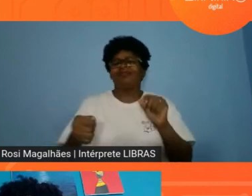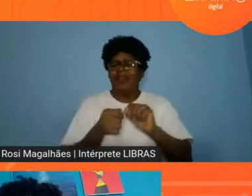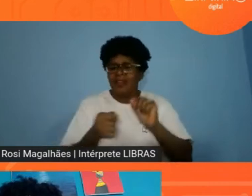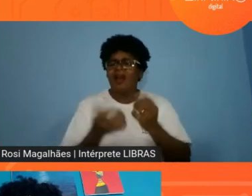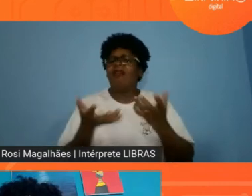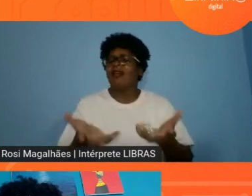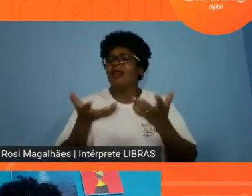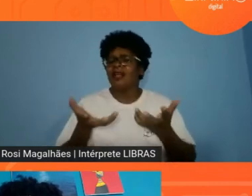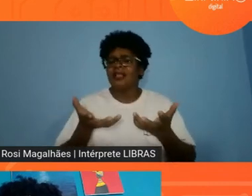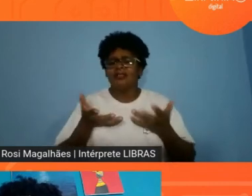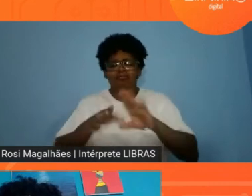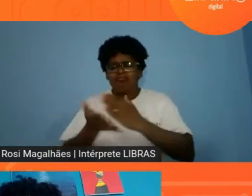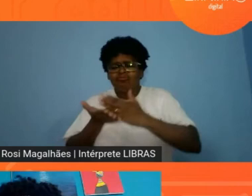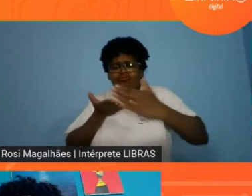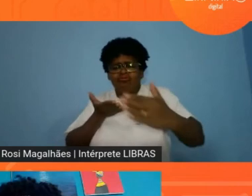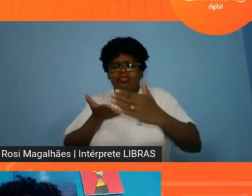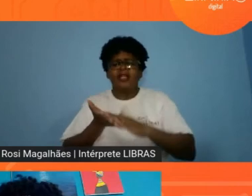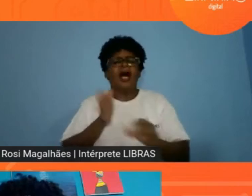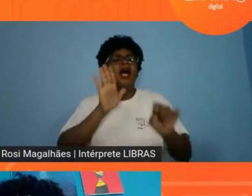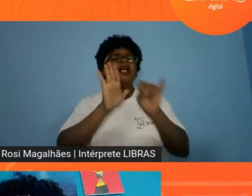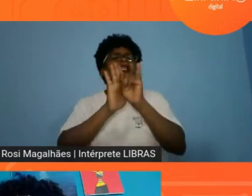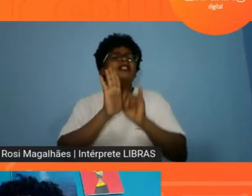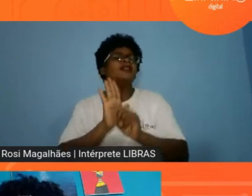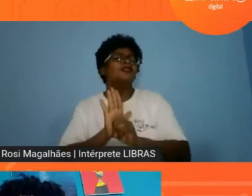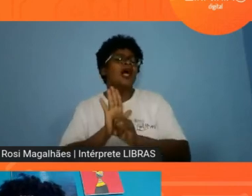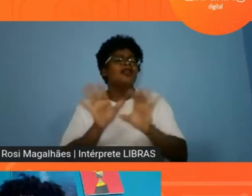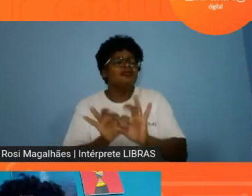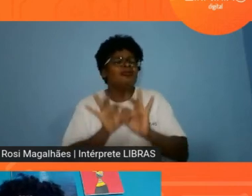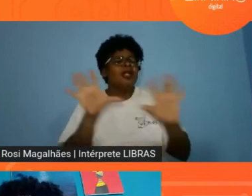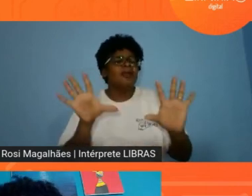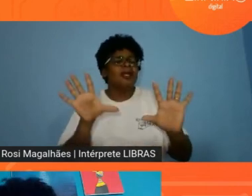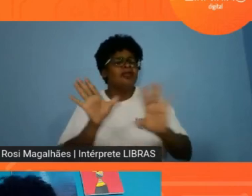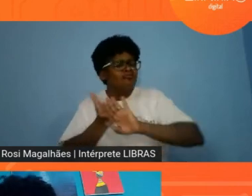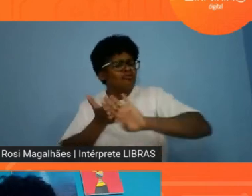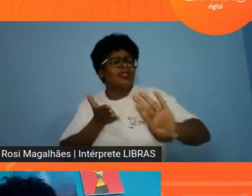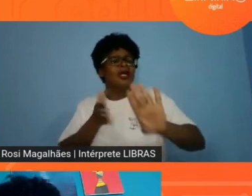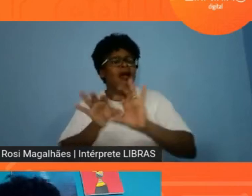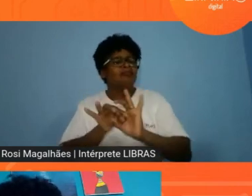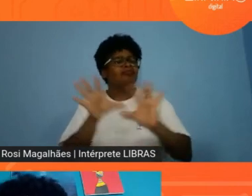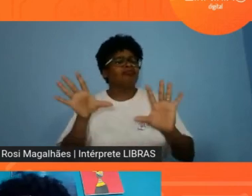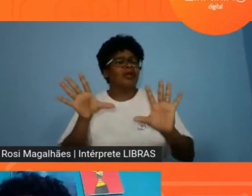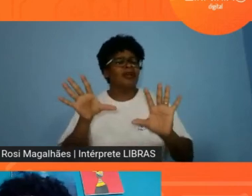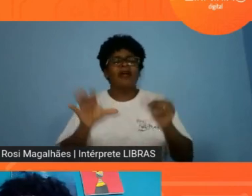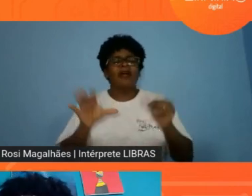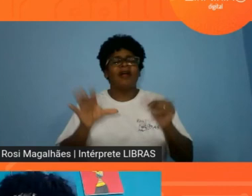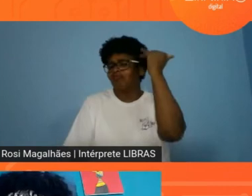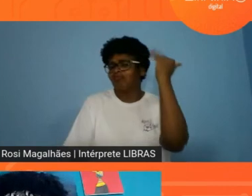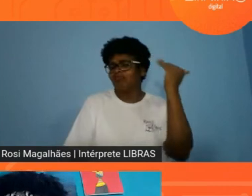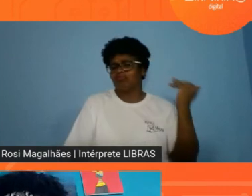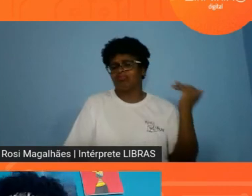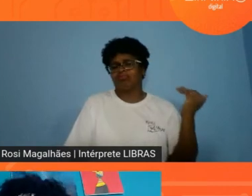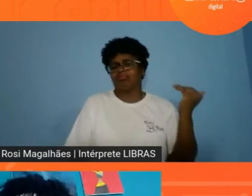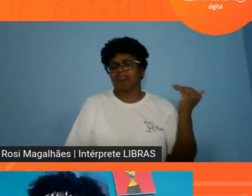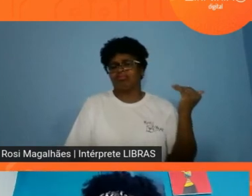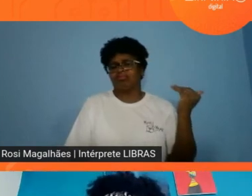de tirar a sua identidade, de tirar a sua liberdade e te colocar dentro da forma. E